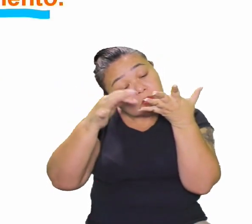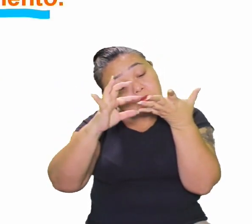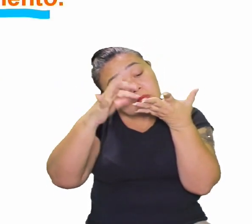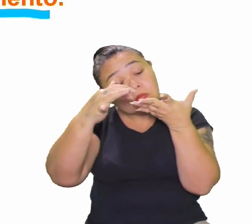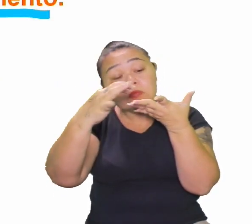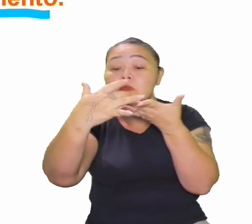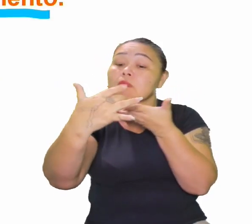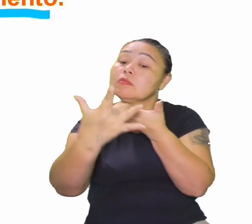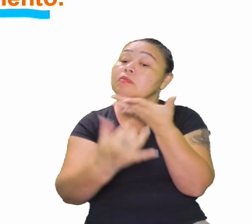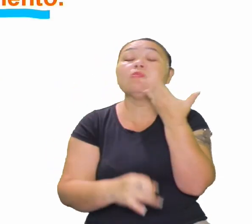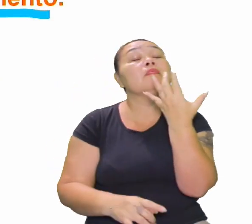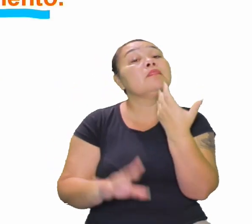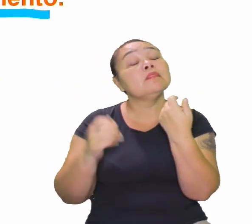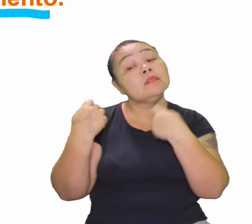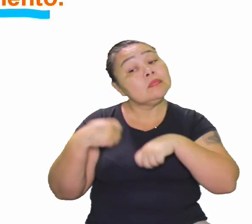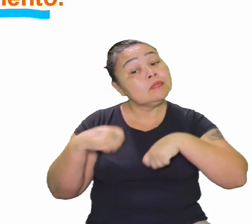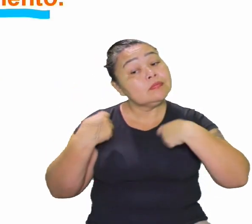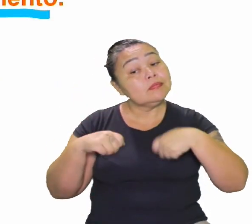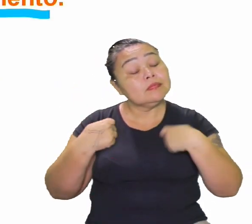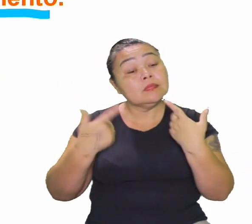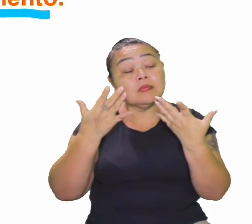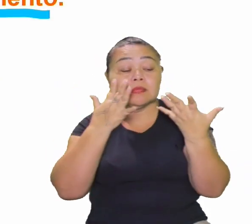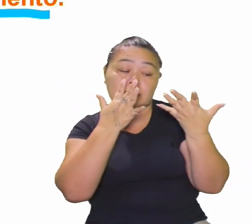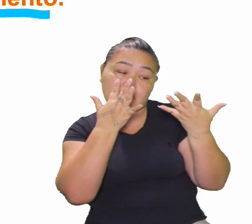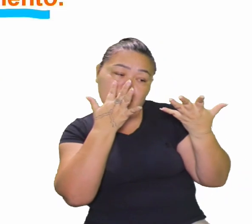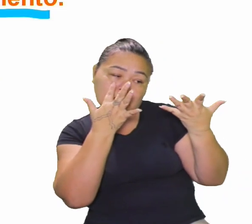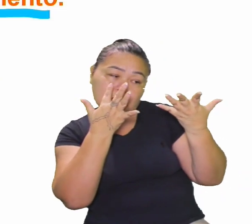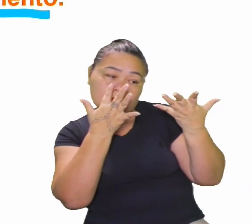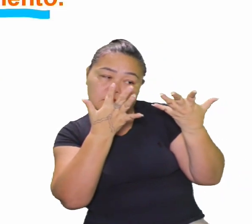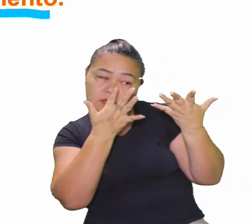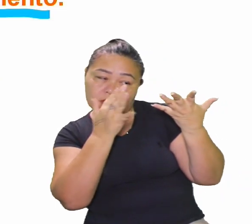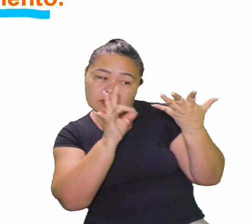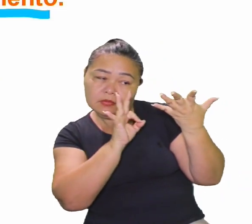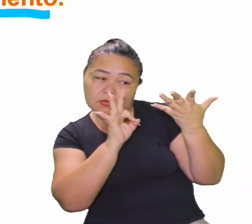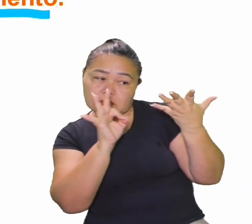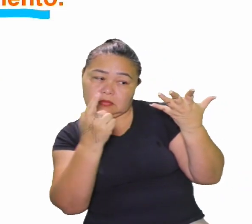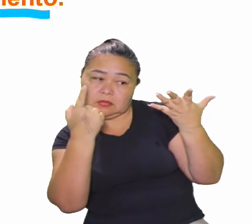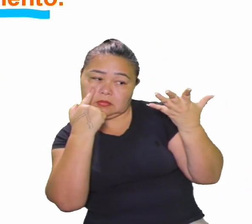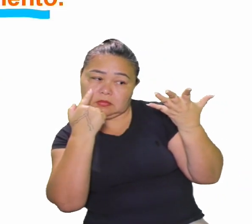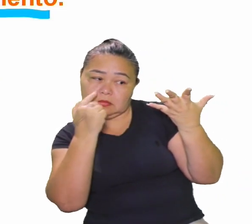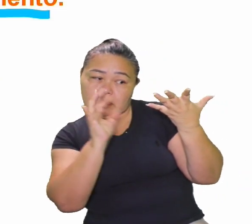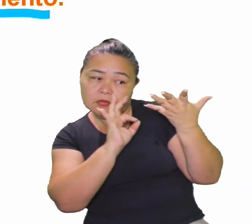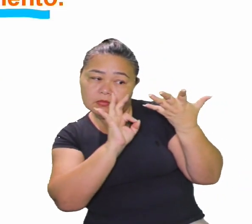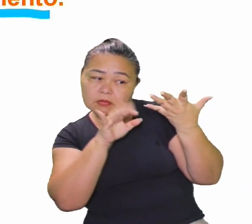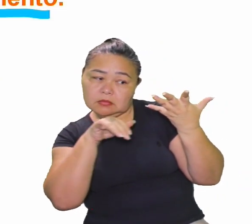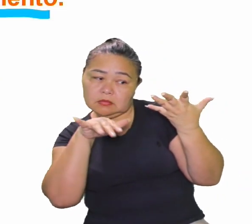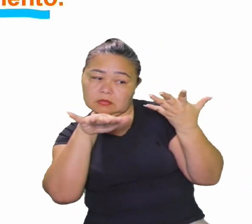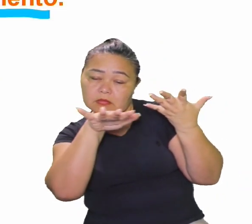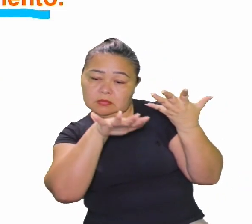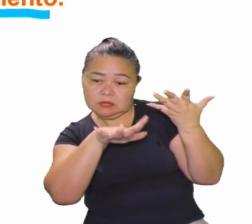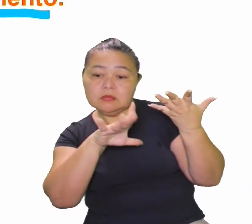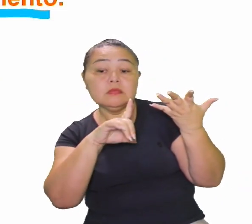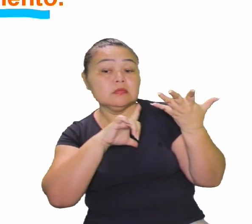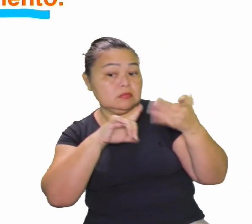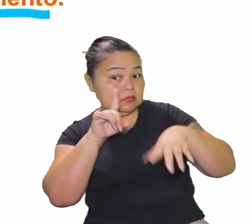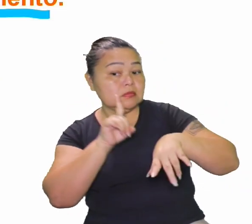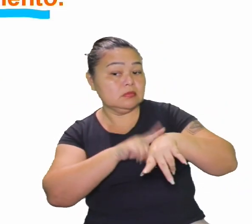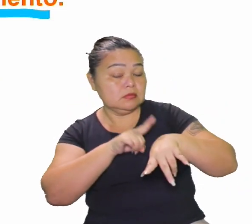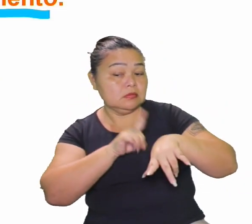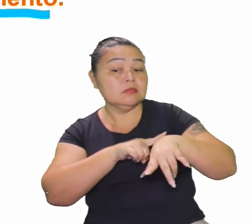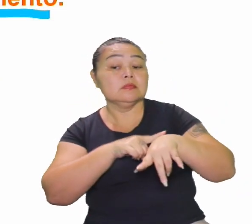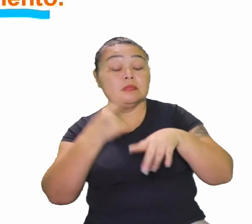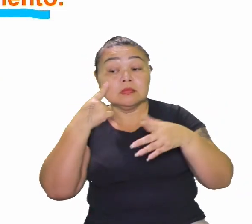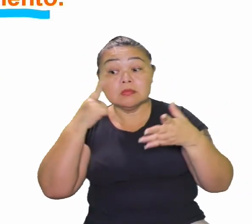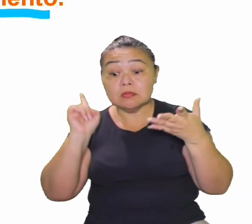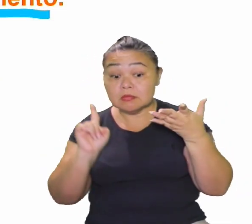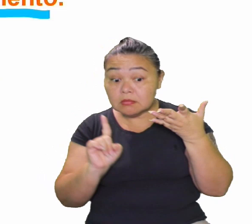intervenções, porque a gente precisa observar todo o tempo nossa área produtiva e intervir